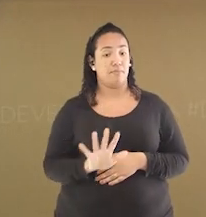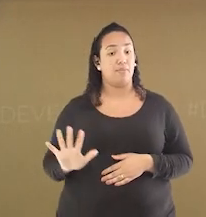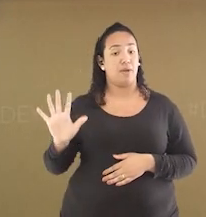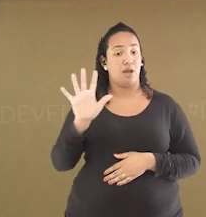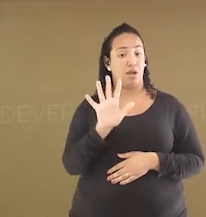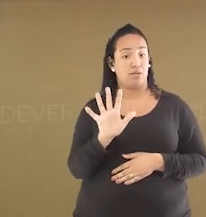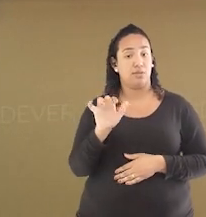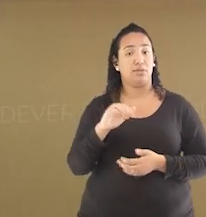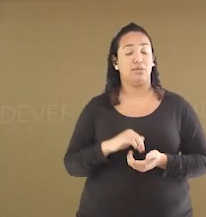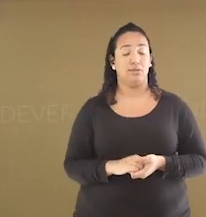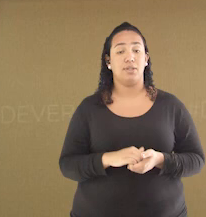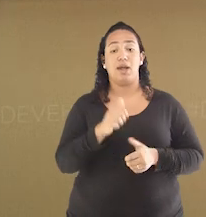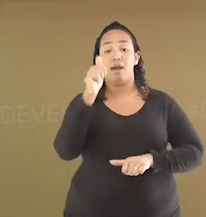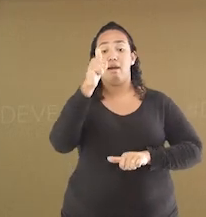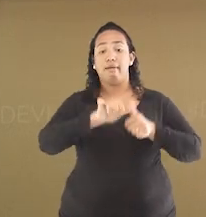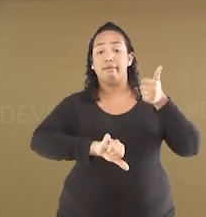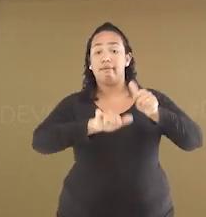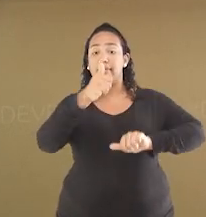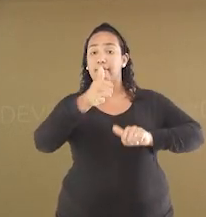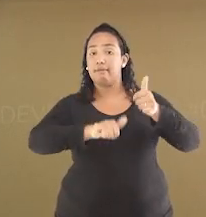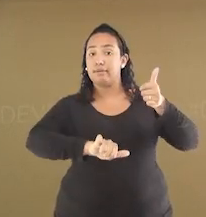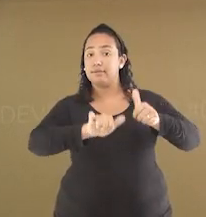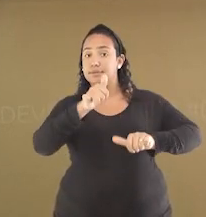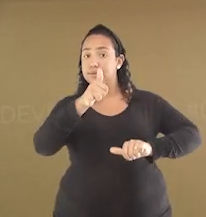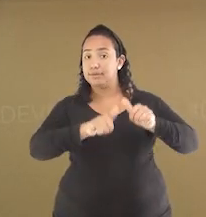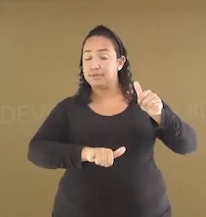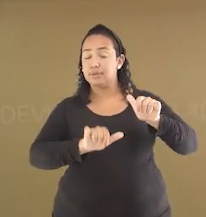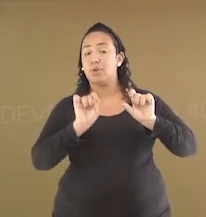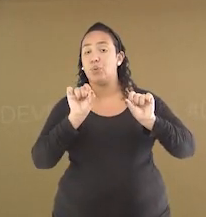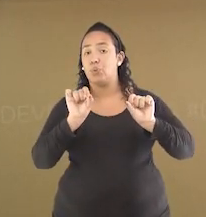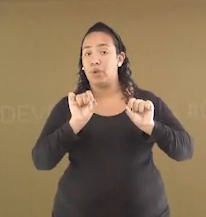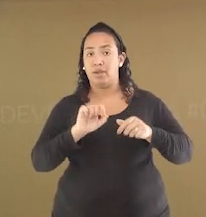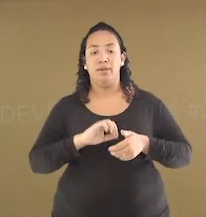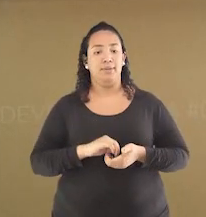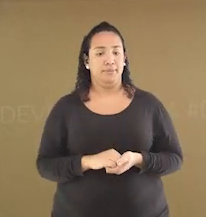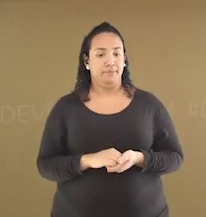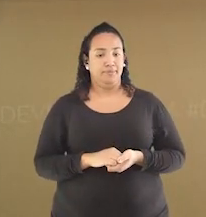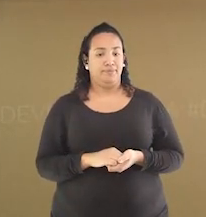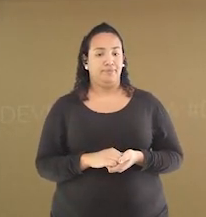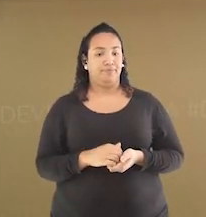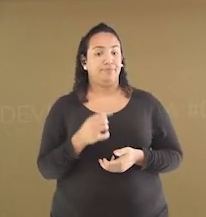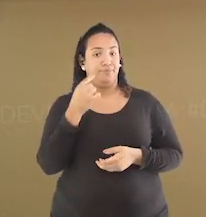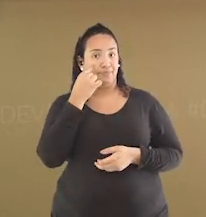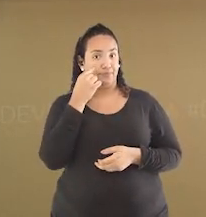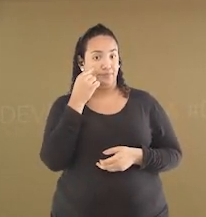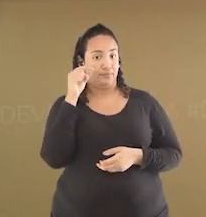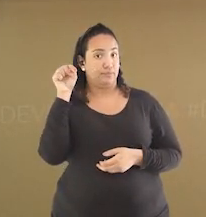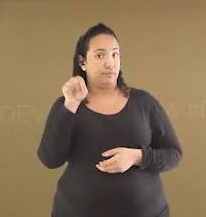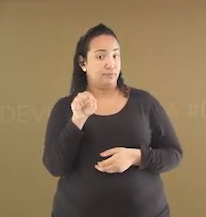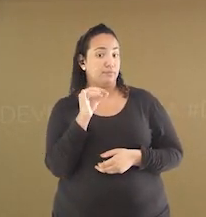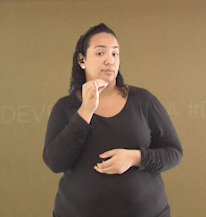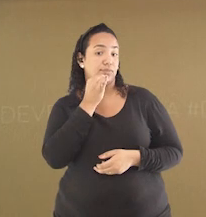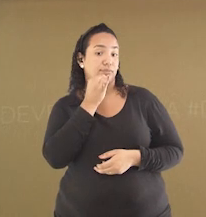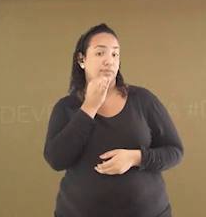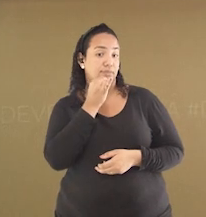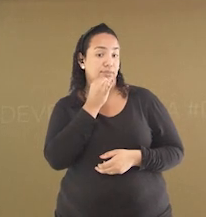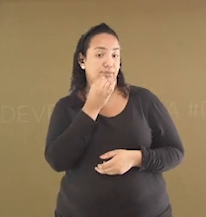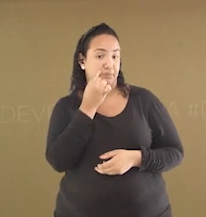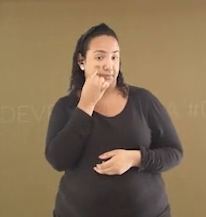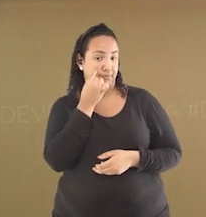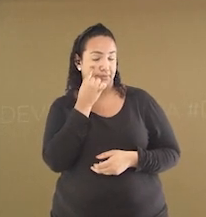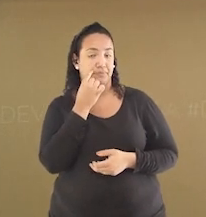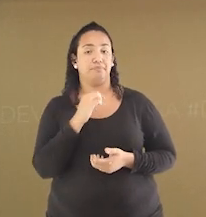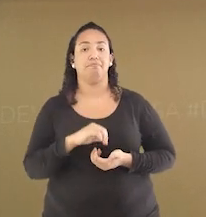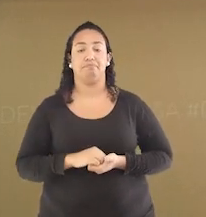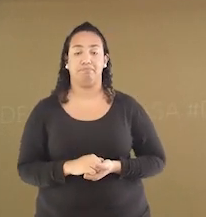que é uma análise avaliativa. Vamos usar esse exemplo apontado